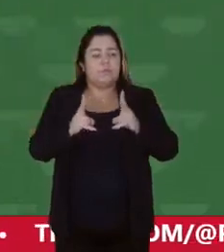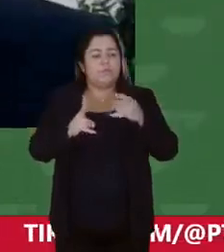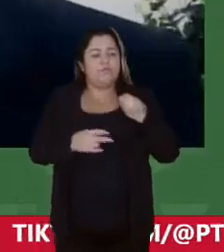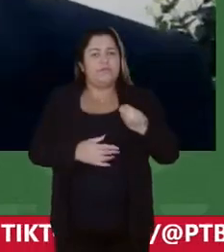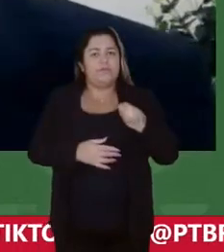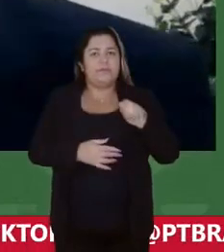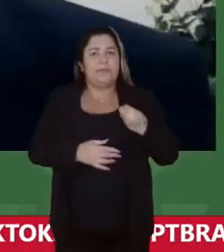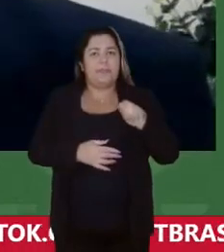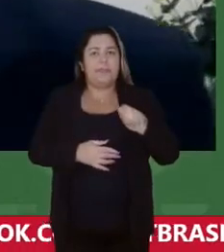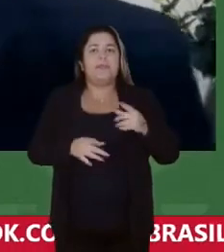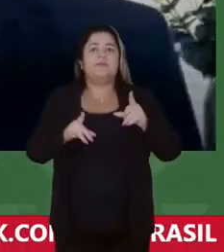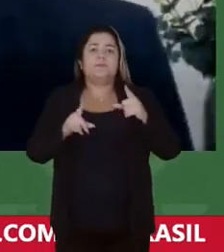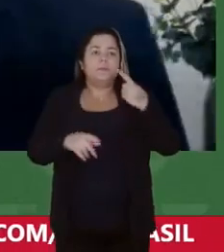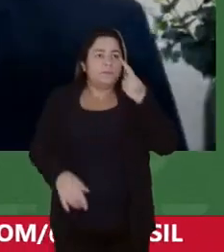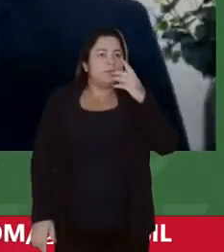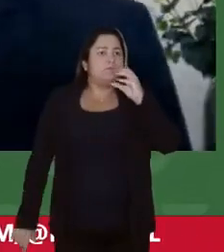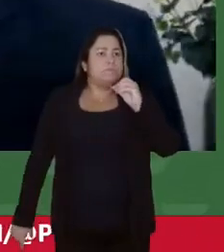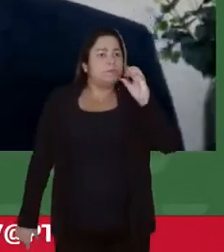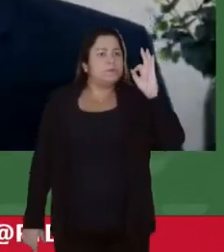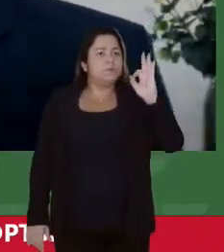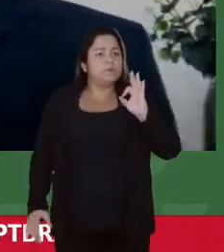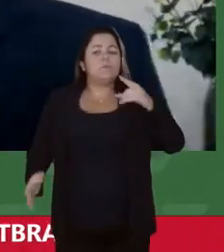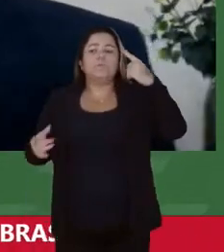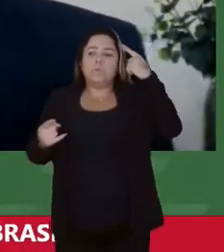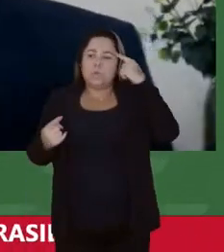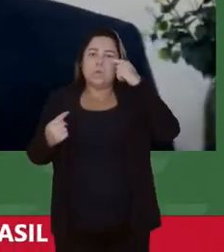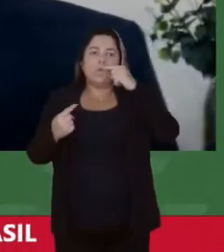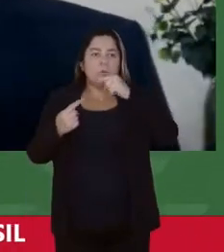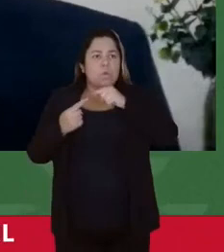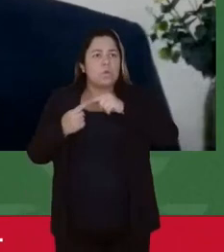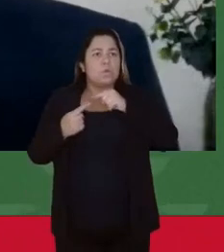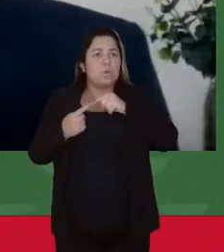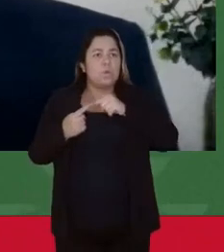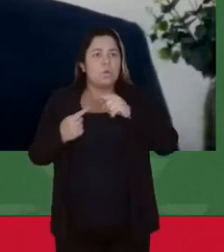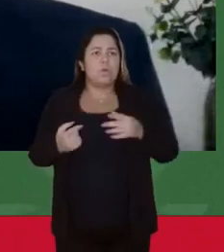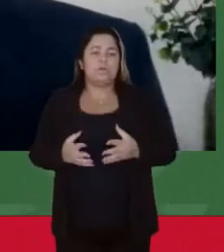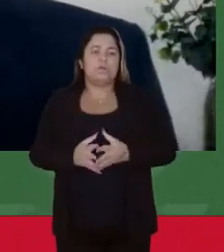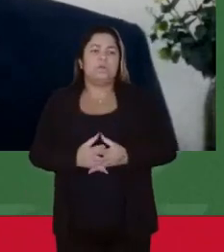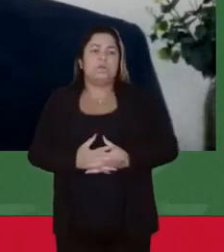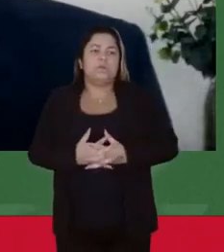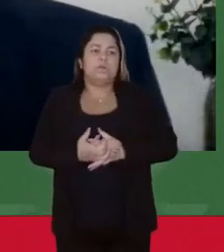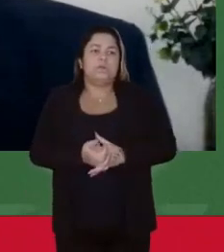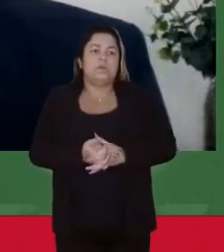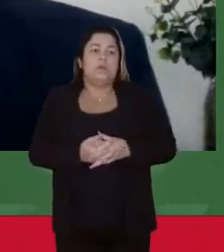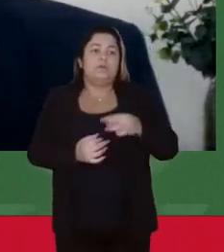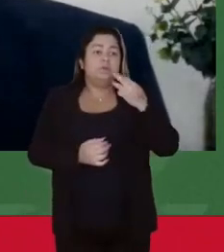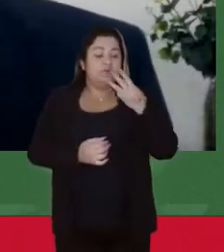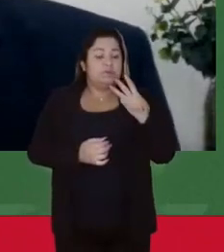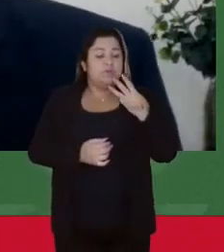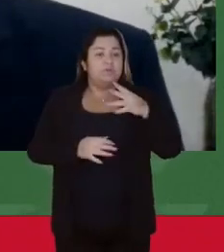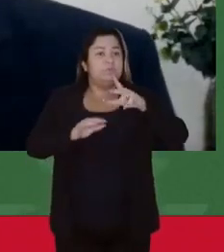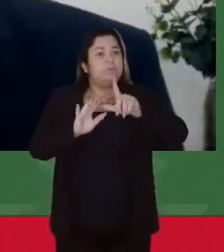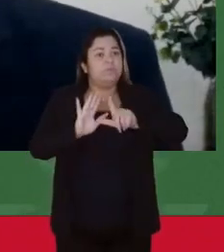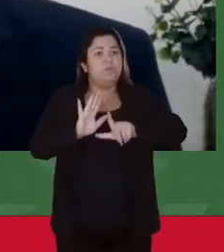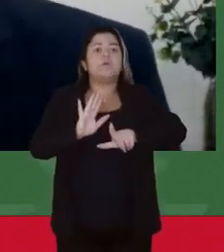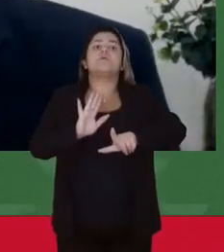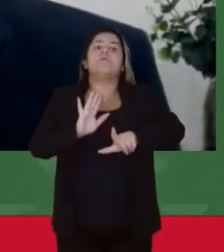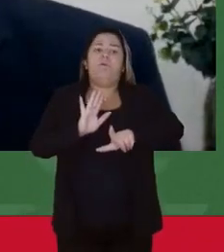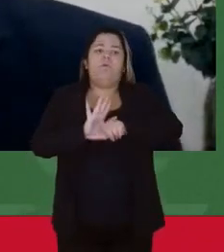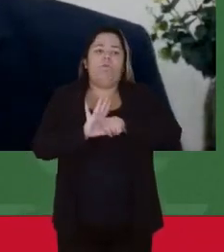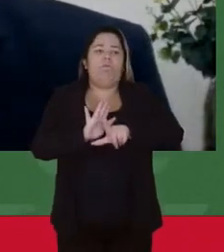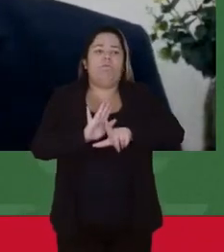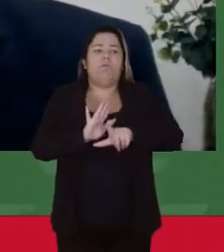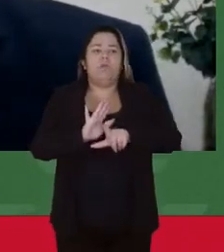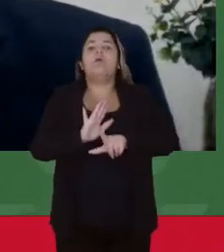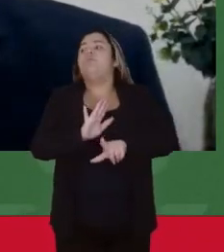Tem concordância 100%, viu, Eni Moura? 100%. De fato, essas 3 legislações colocam o